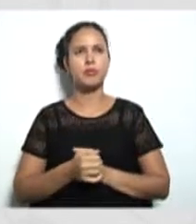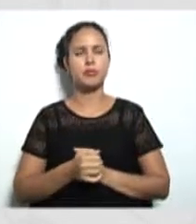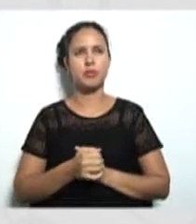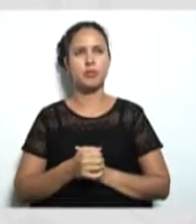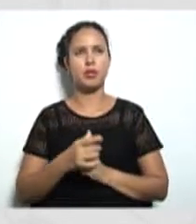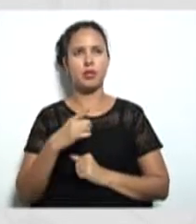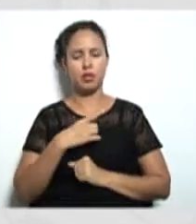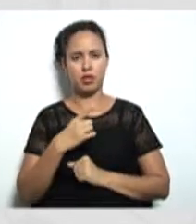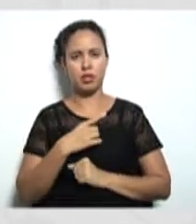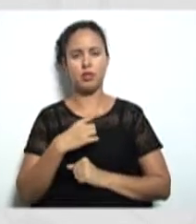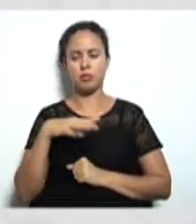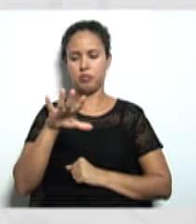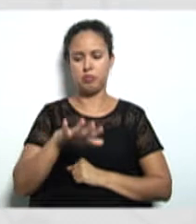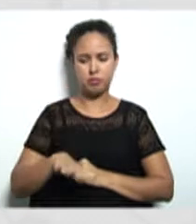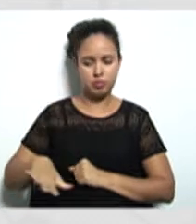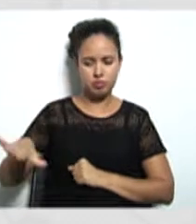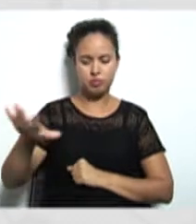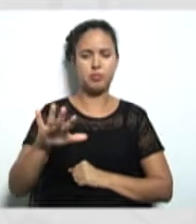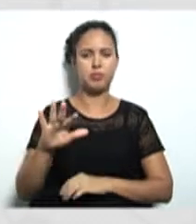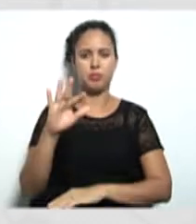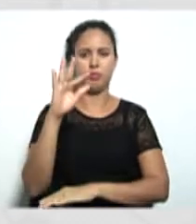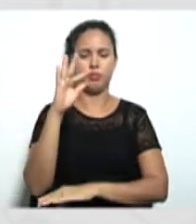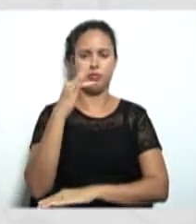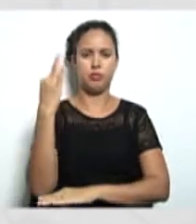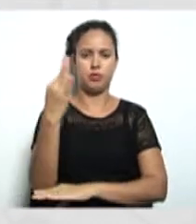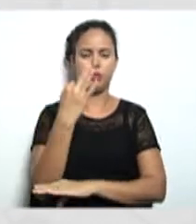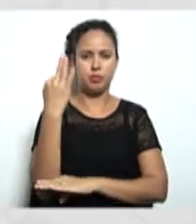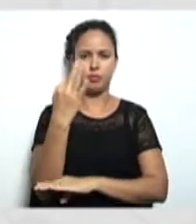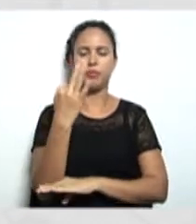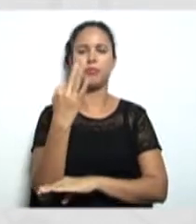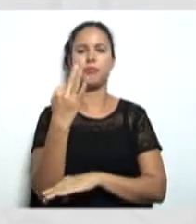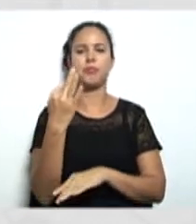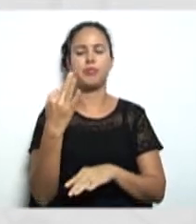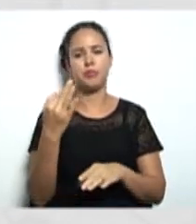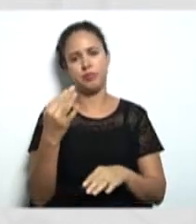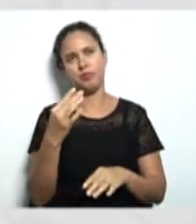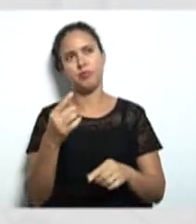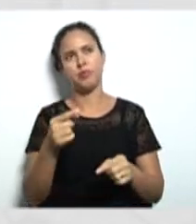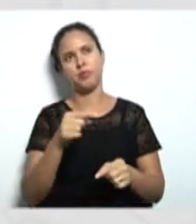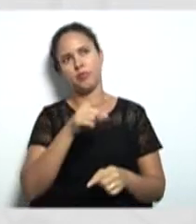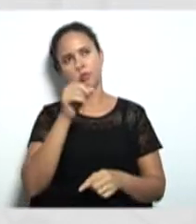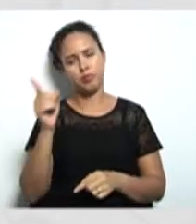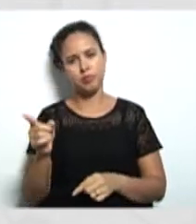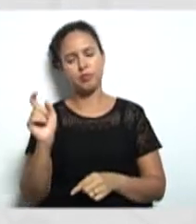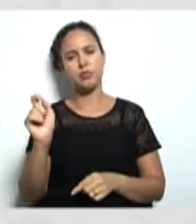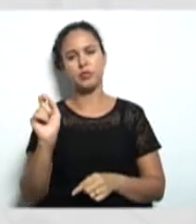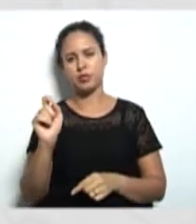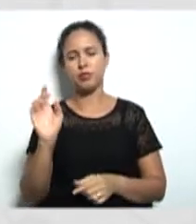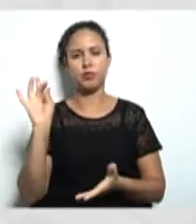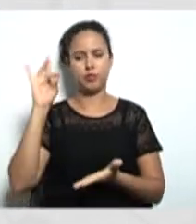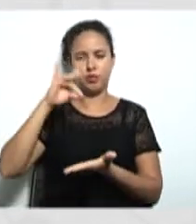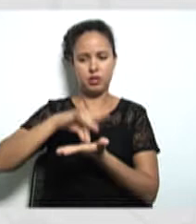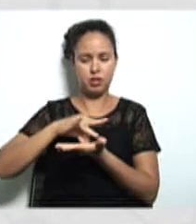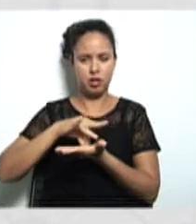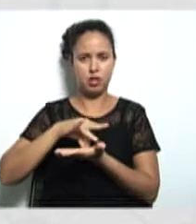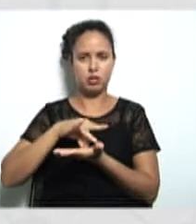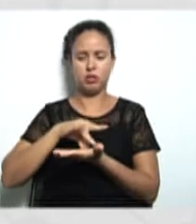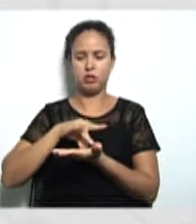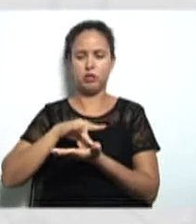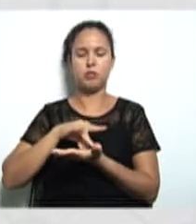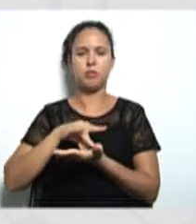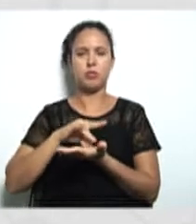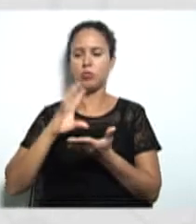ambiente formal, tá? Situações reais, viu? Não tem nada simulado, é